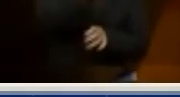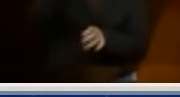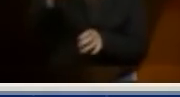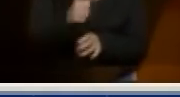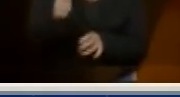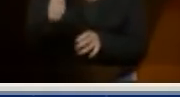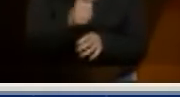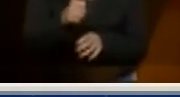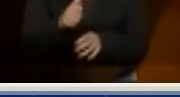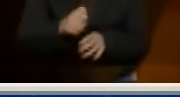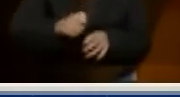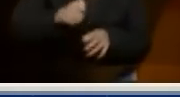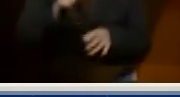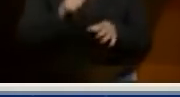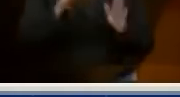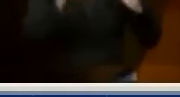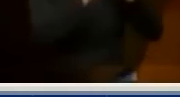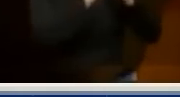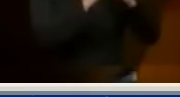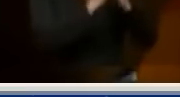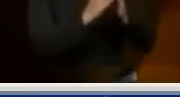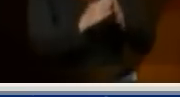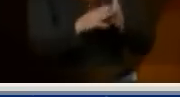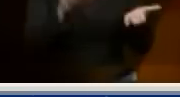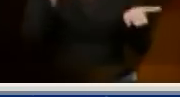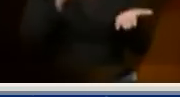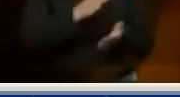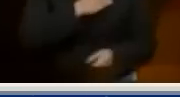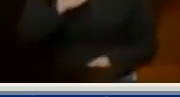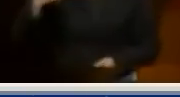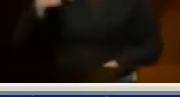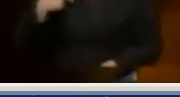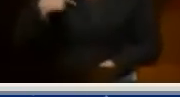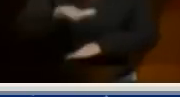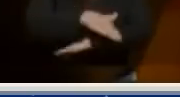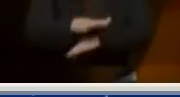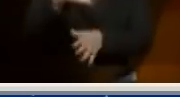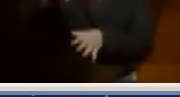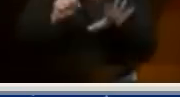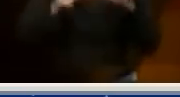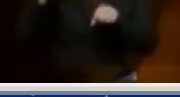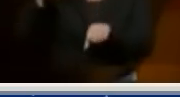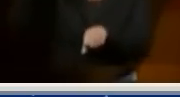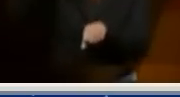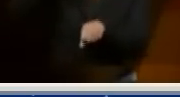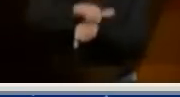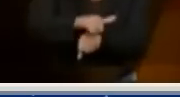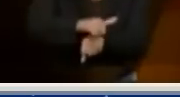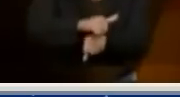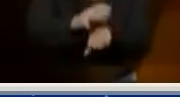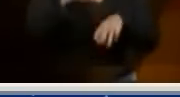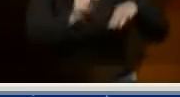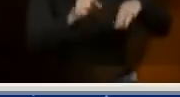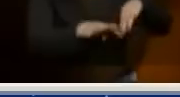se pode discutir é a a grosseria daquela medida do Lock Down uma medida